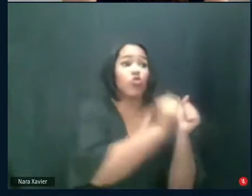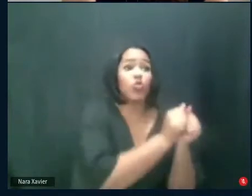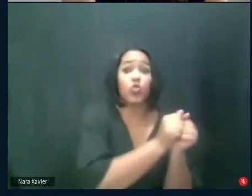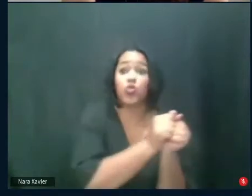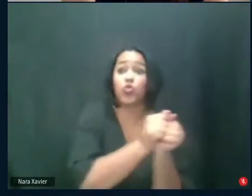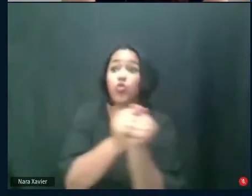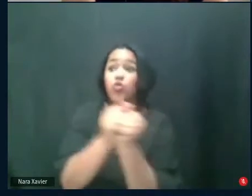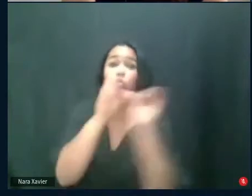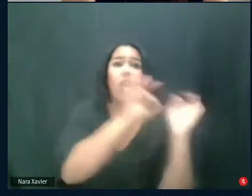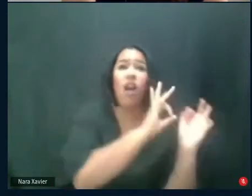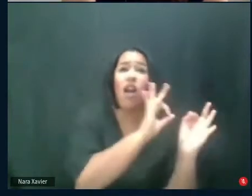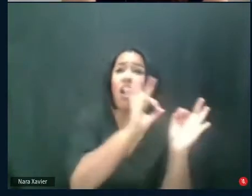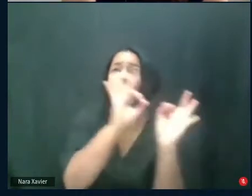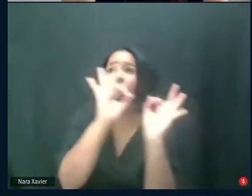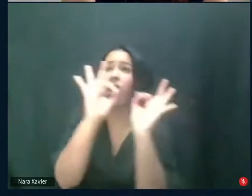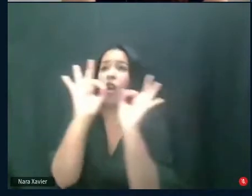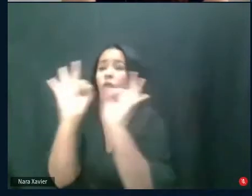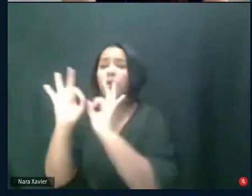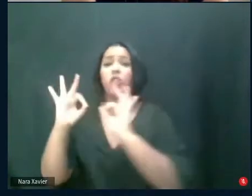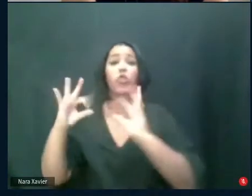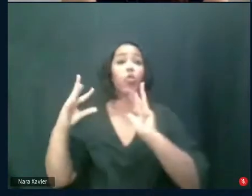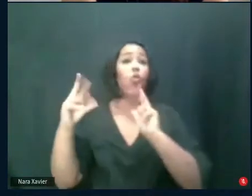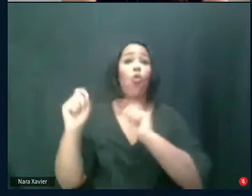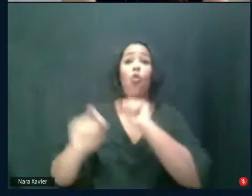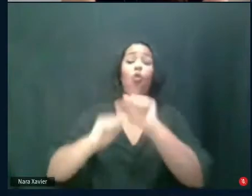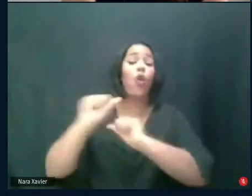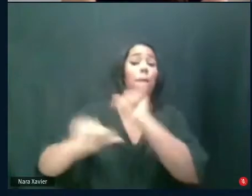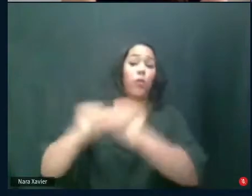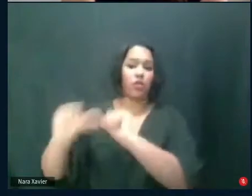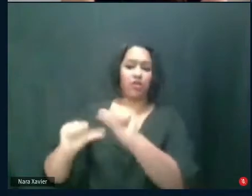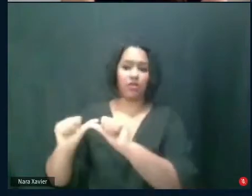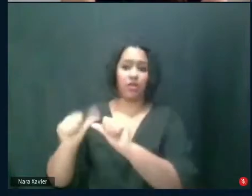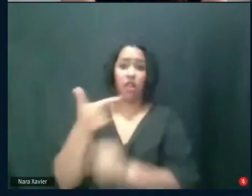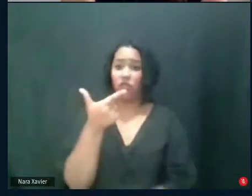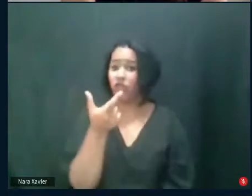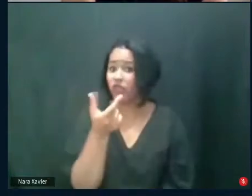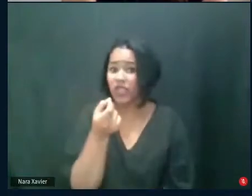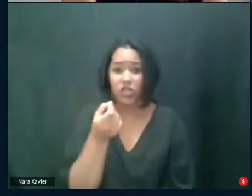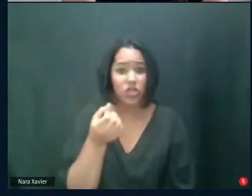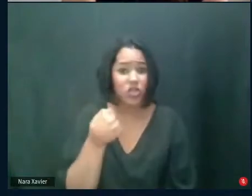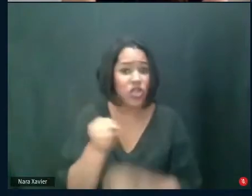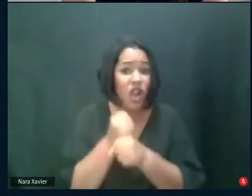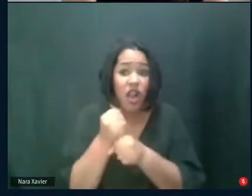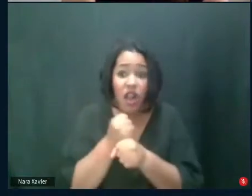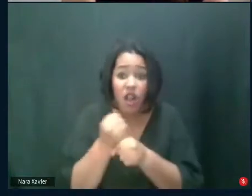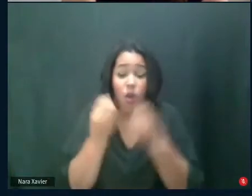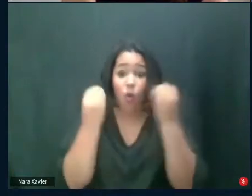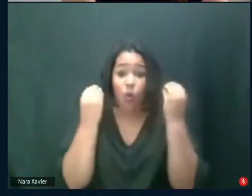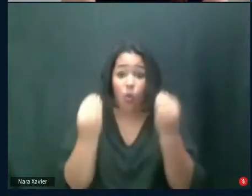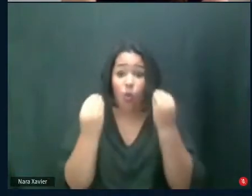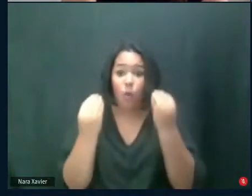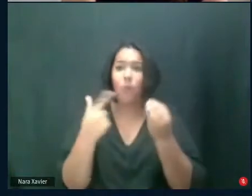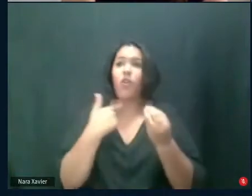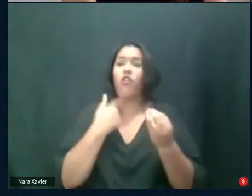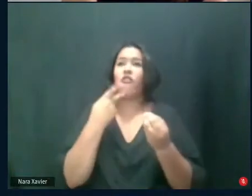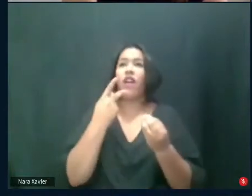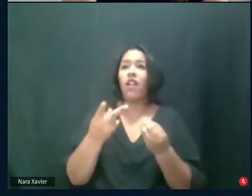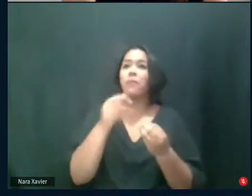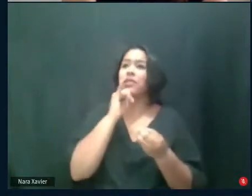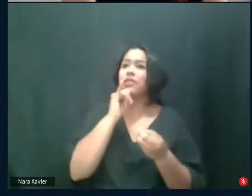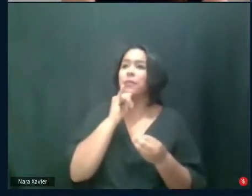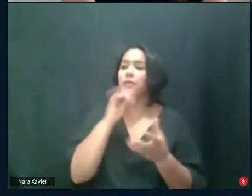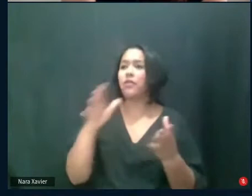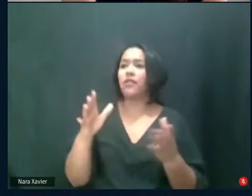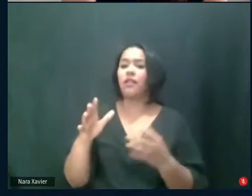não acompanhou o que aconteceu. São 20 anos, gente. Como o Carlos diz, como é que eu cito lá, né, quadros de 2004 para falar que